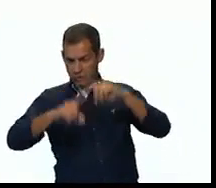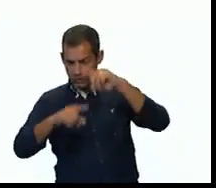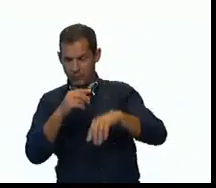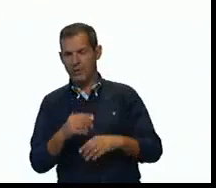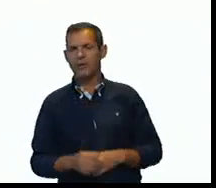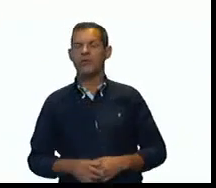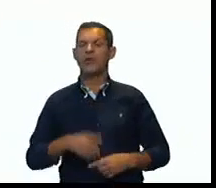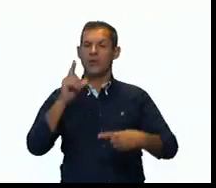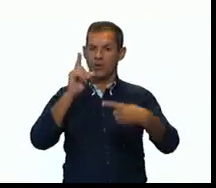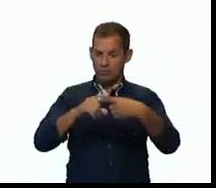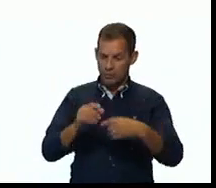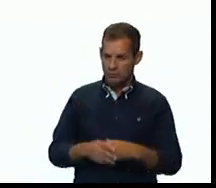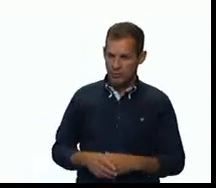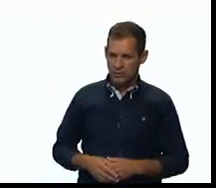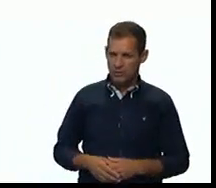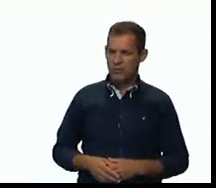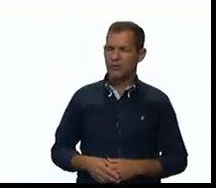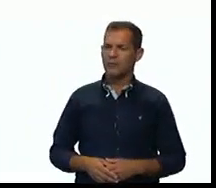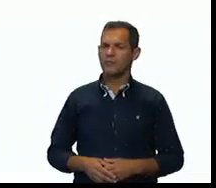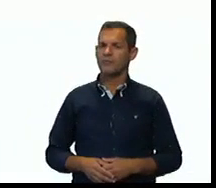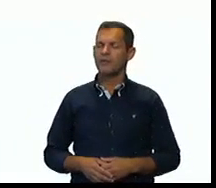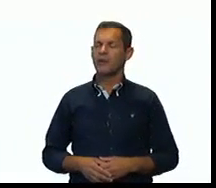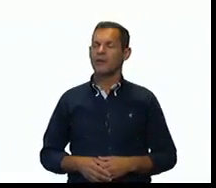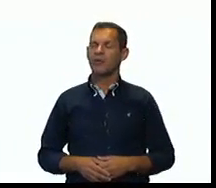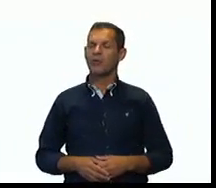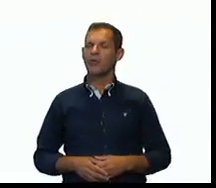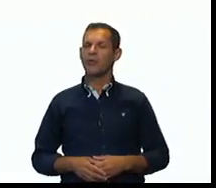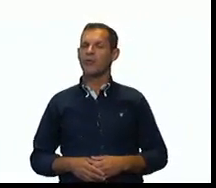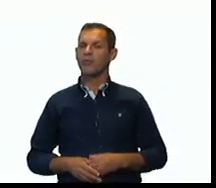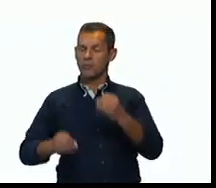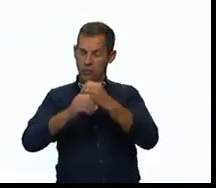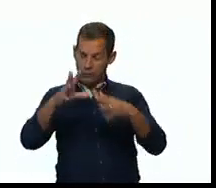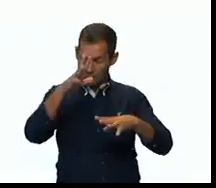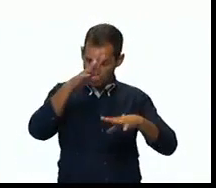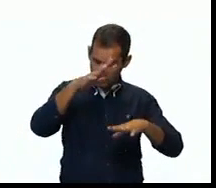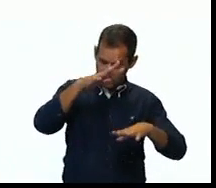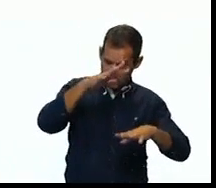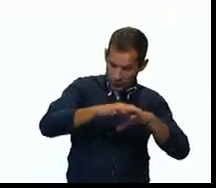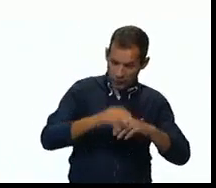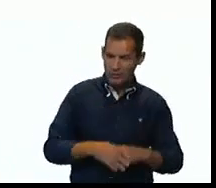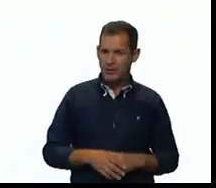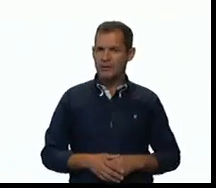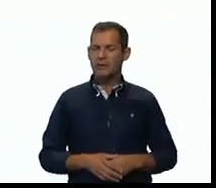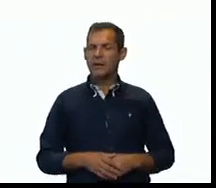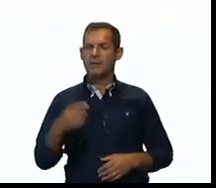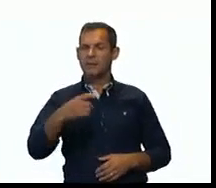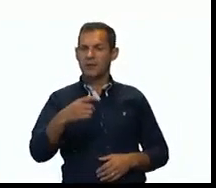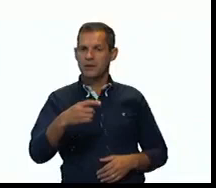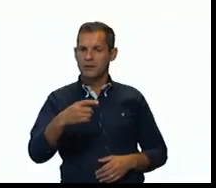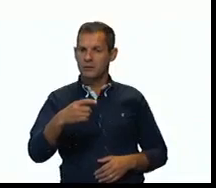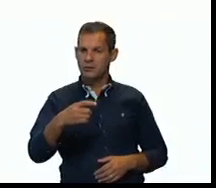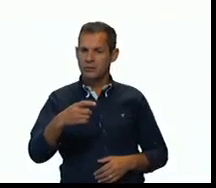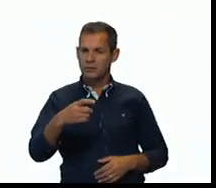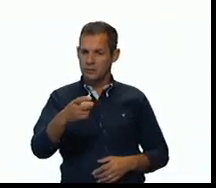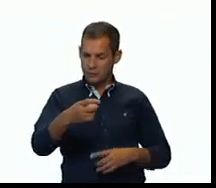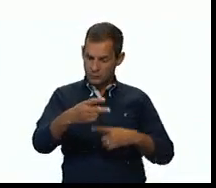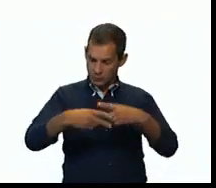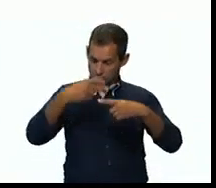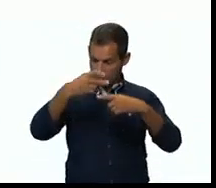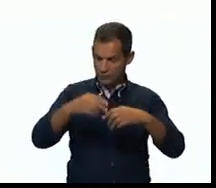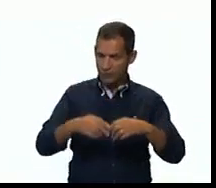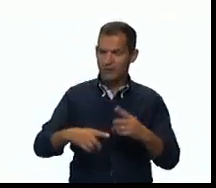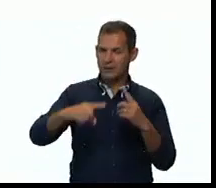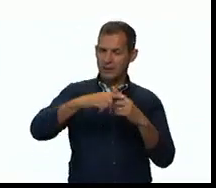Uma delas com o formato conforme a função matemática menos x ao quadrado mais 3x, que foi o formato da